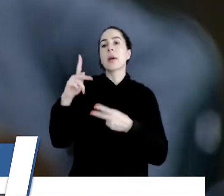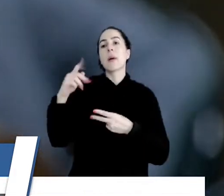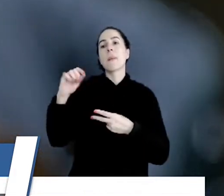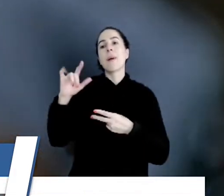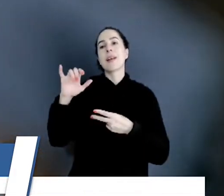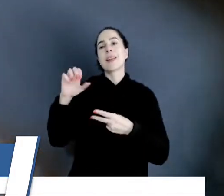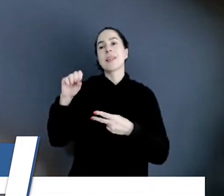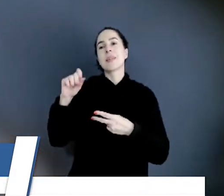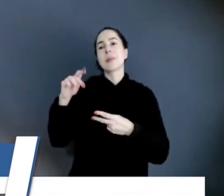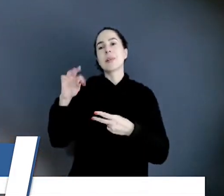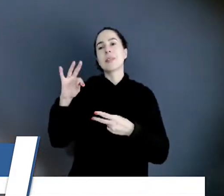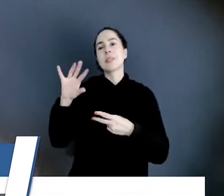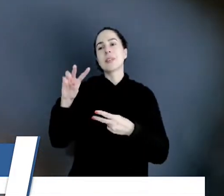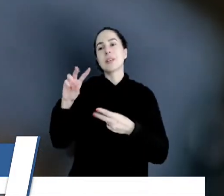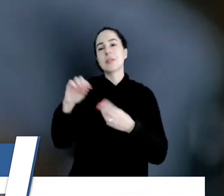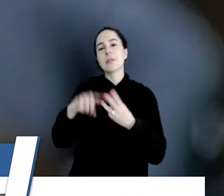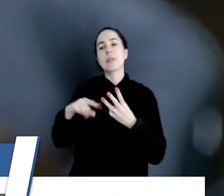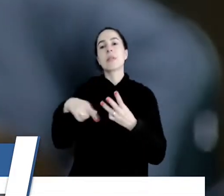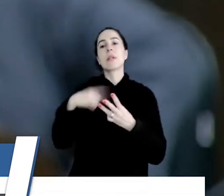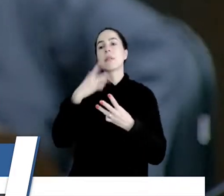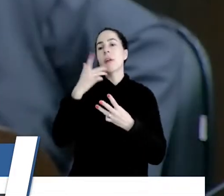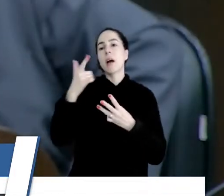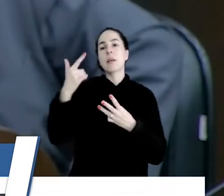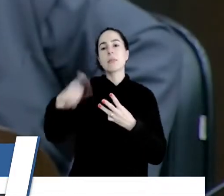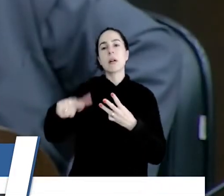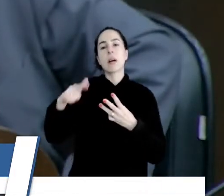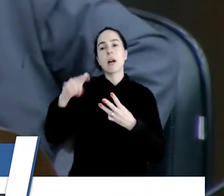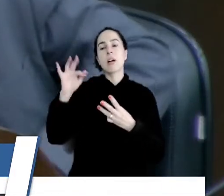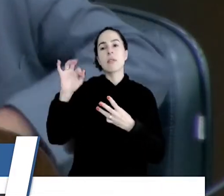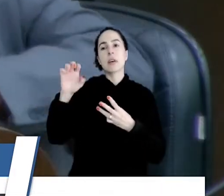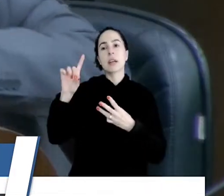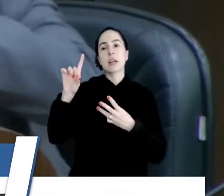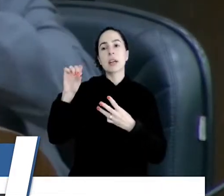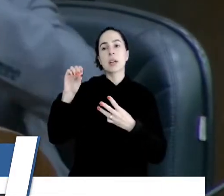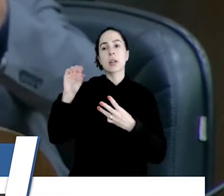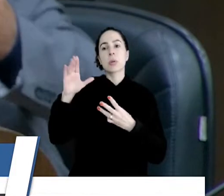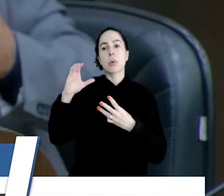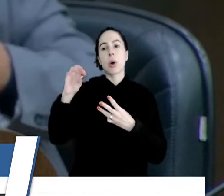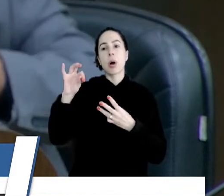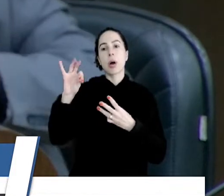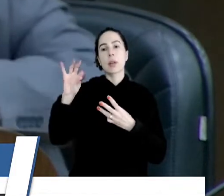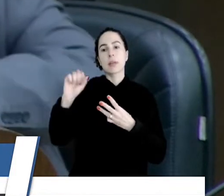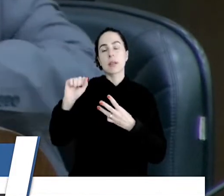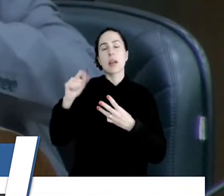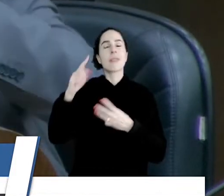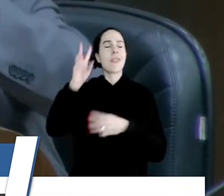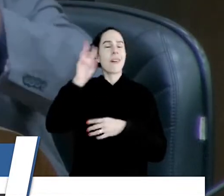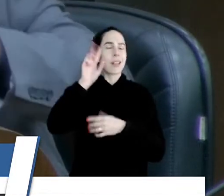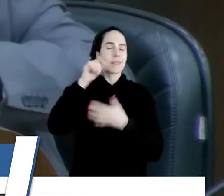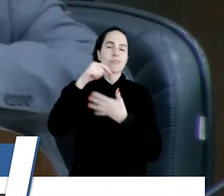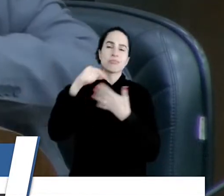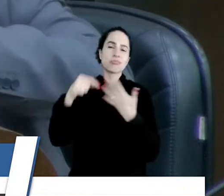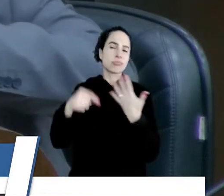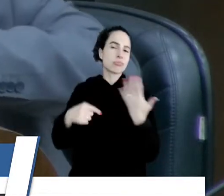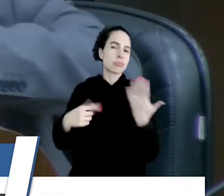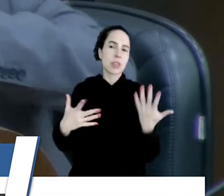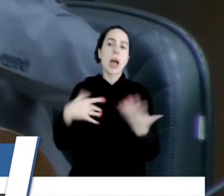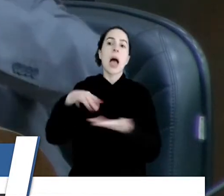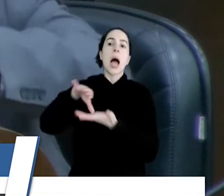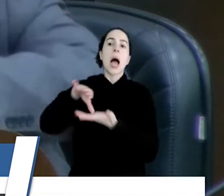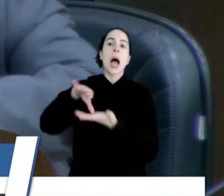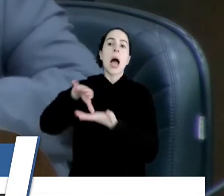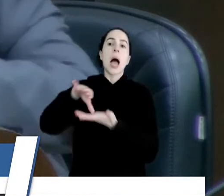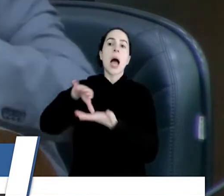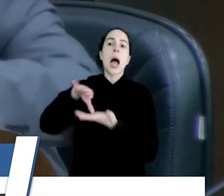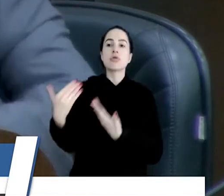falamos principalmente lá do Fernando Costa, né? E vou lembrar também aqui a Praça da Juventude, e aí